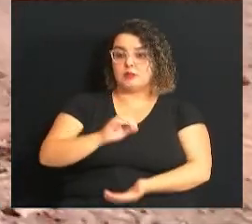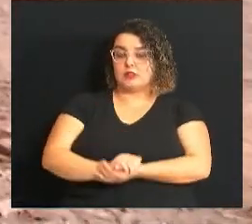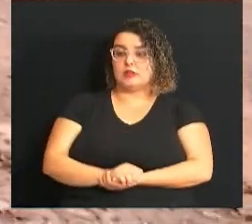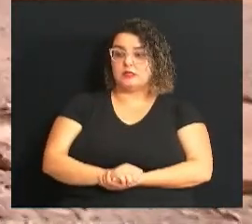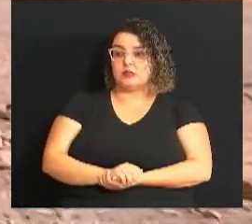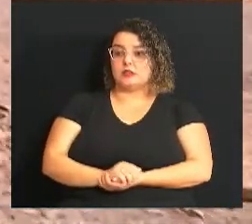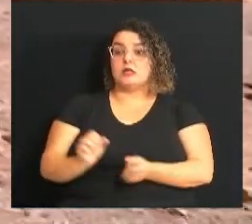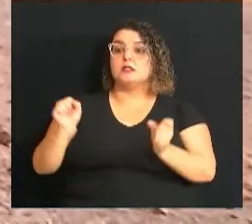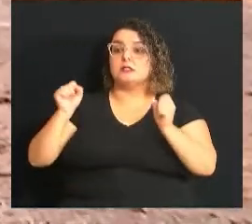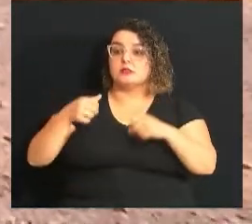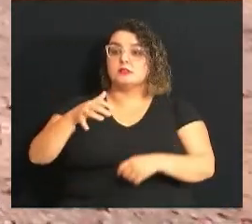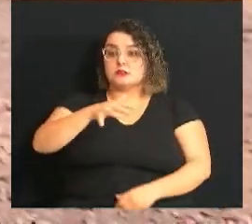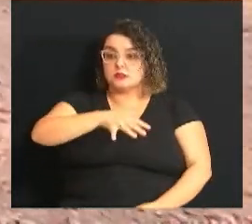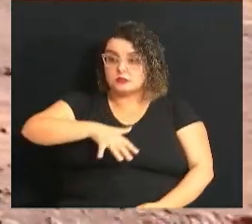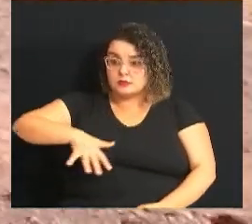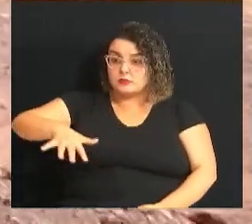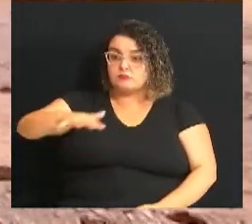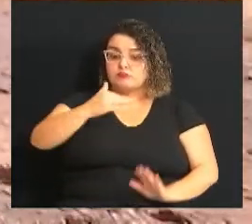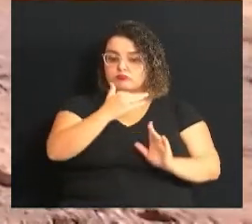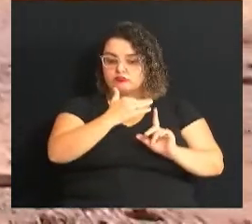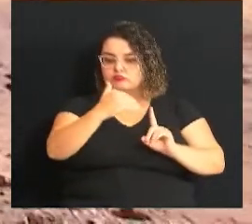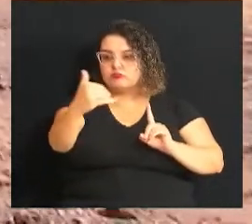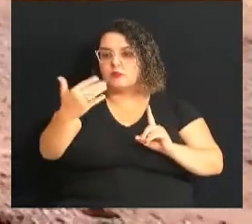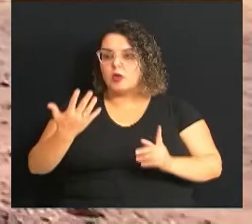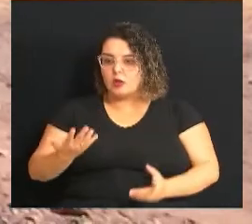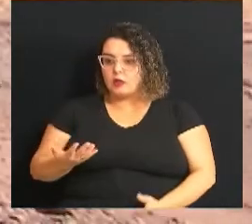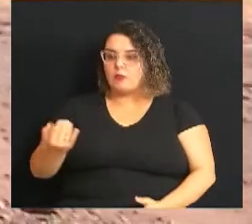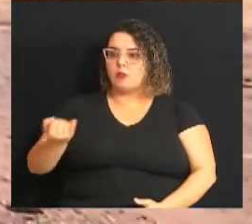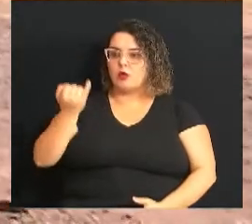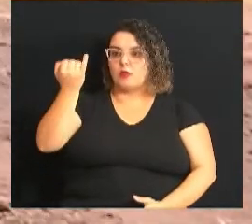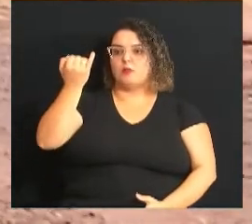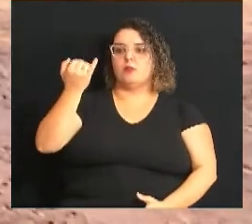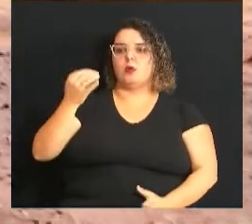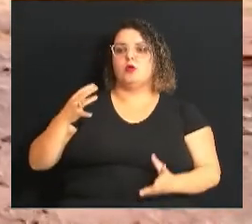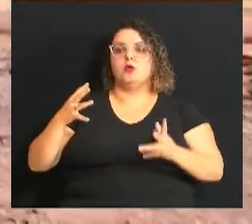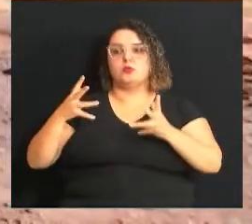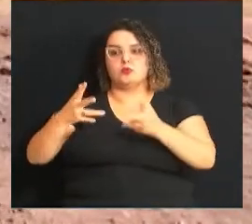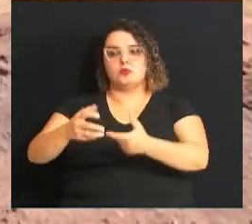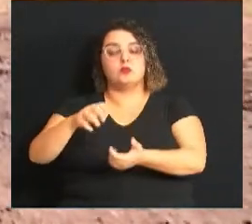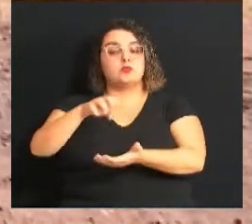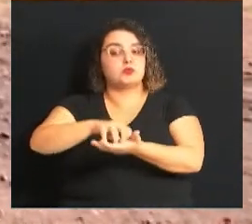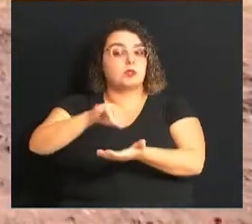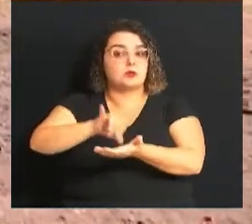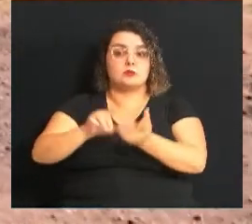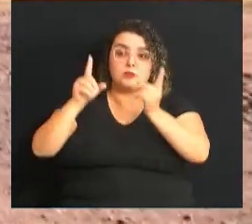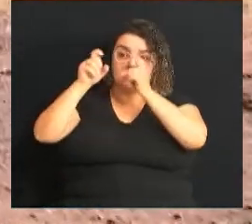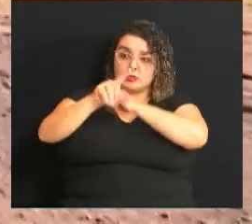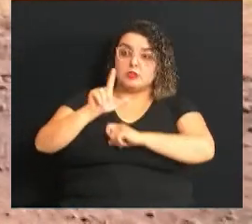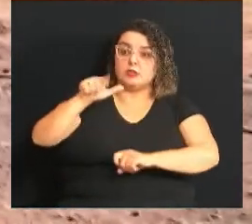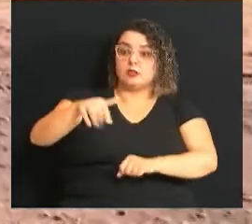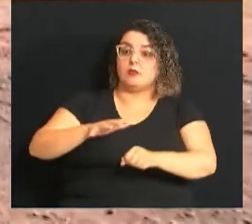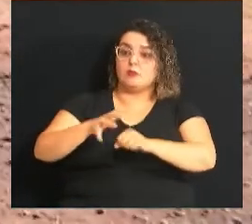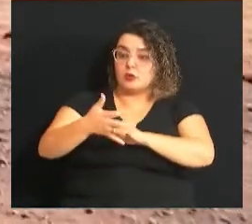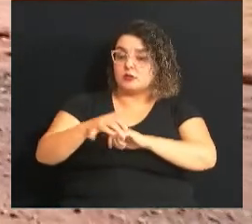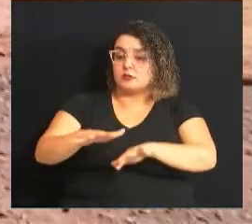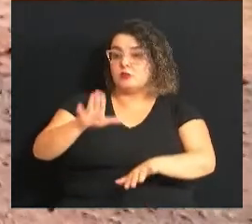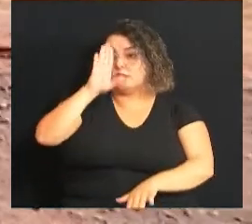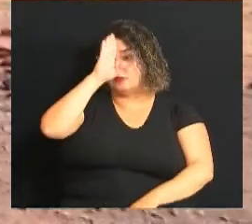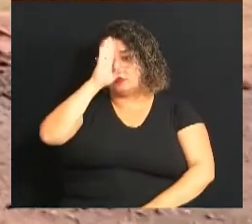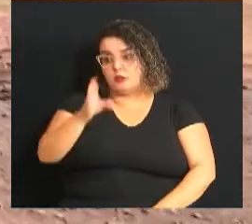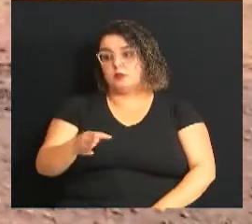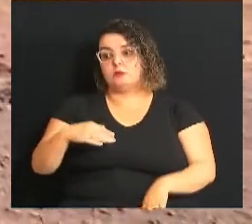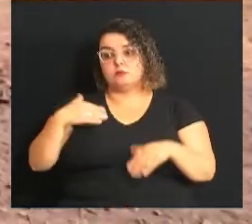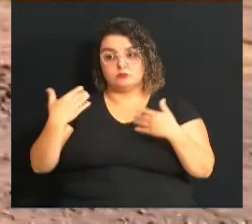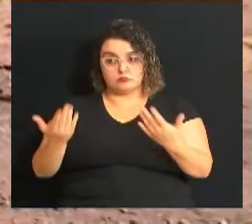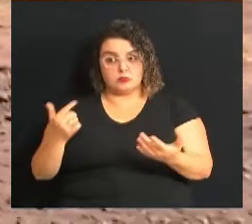é uma região em destaque, o centro de Campinas passa, né, por toda uma dificuldade, principalmente depois da pandemia.